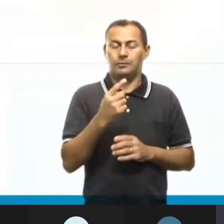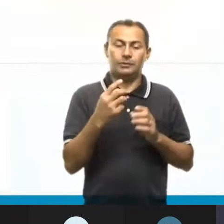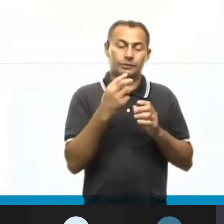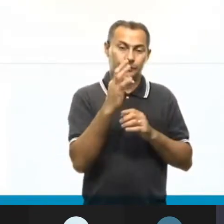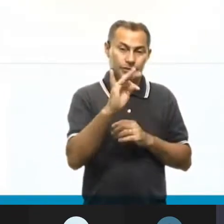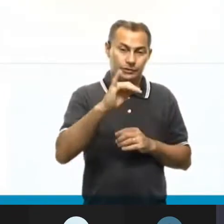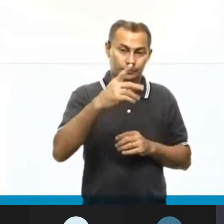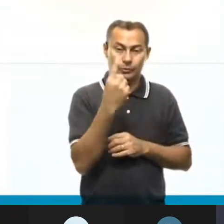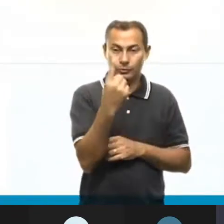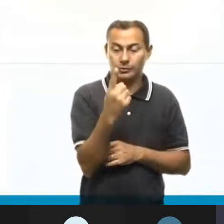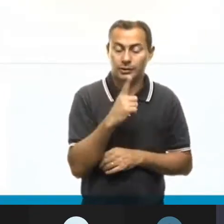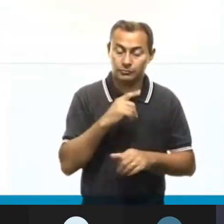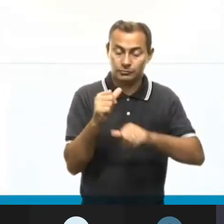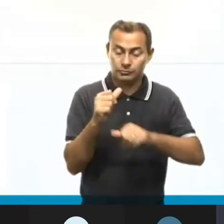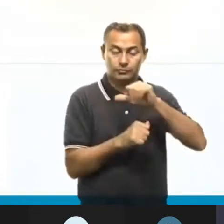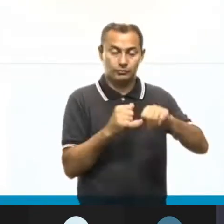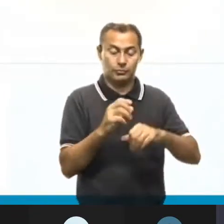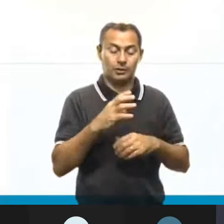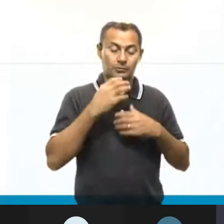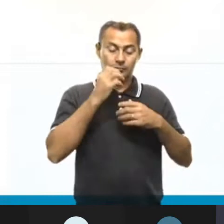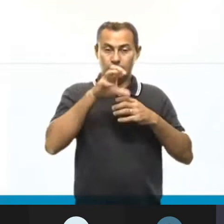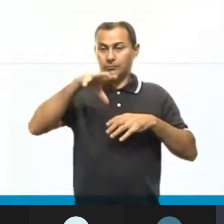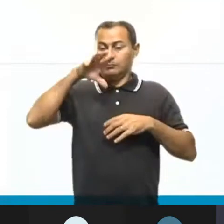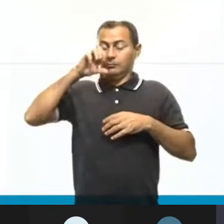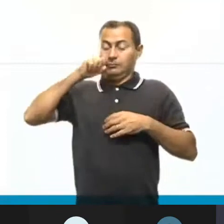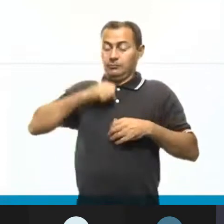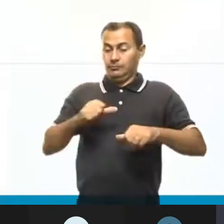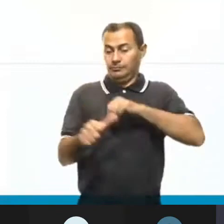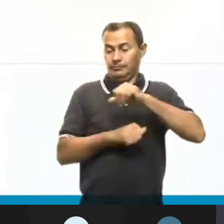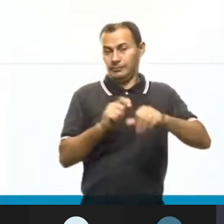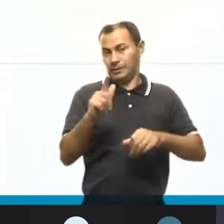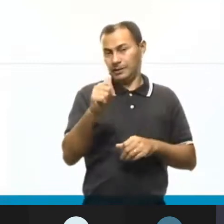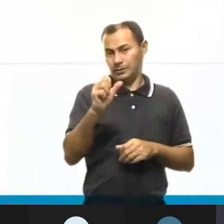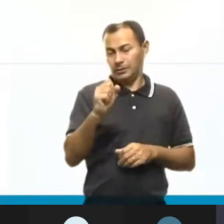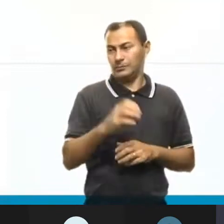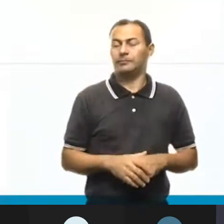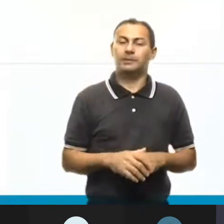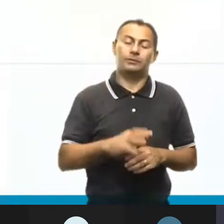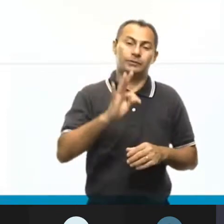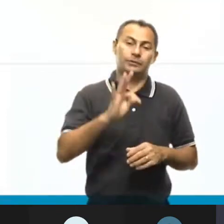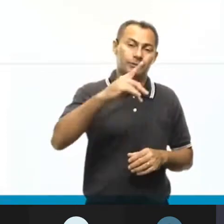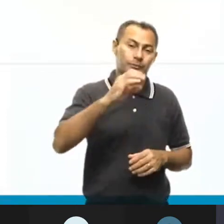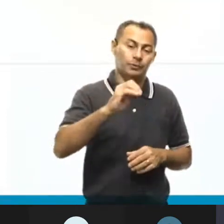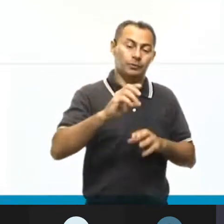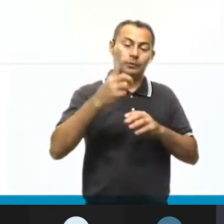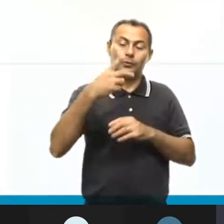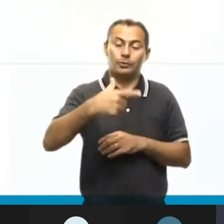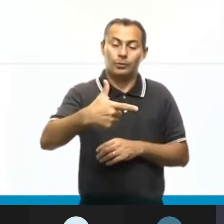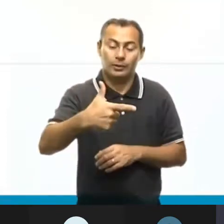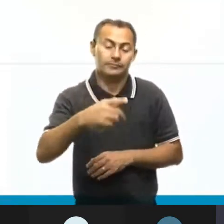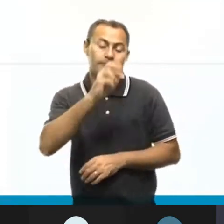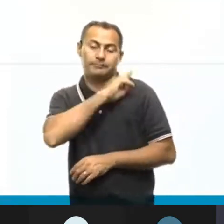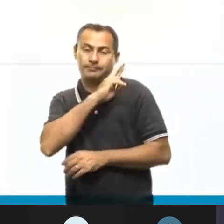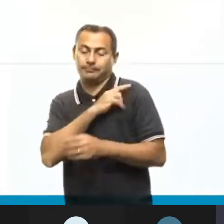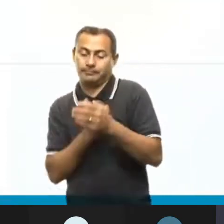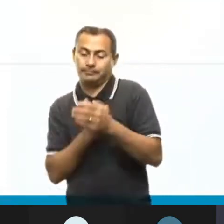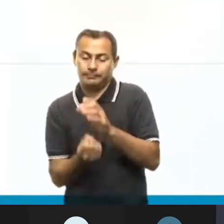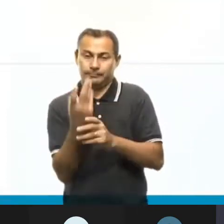No tipo 1 é onde nós temos as trocas gasosas, né? É responsável pelas trocas gasosas. E o tipo 2, responsável